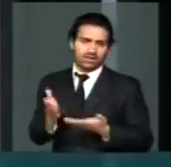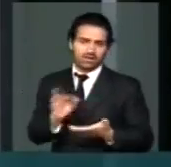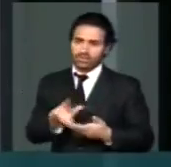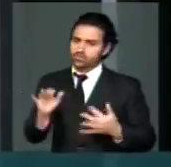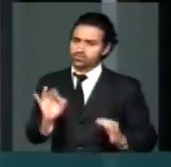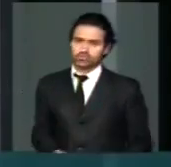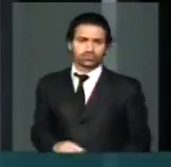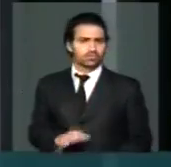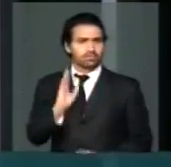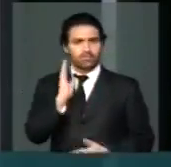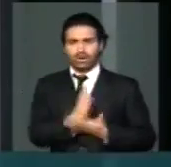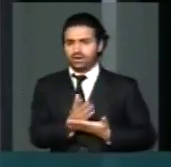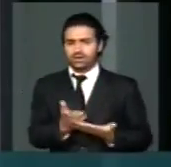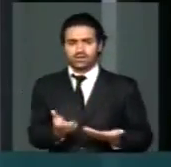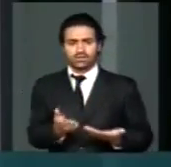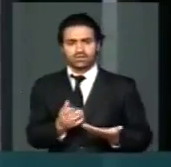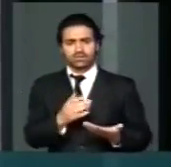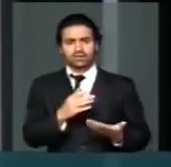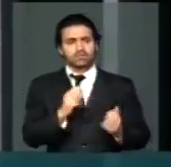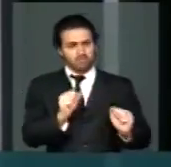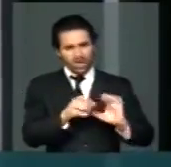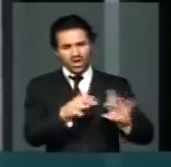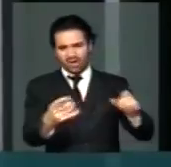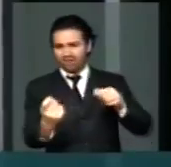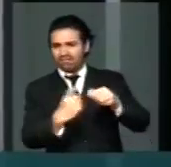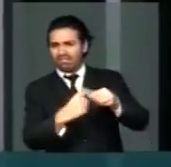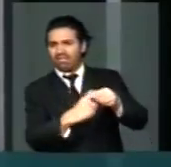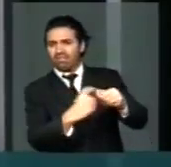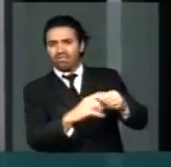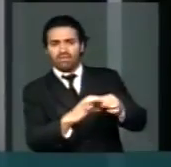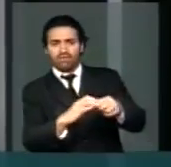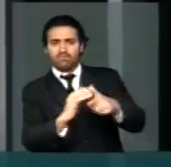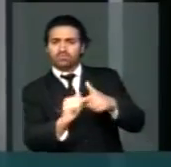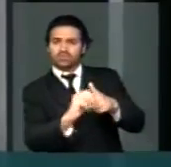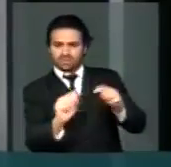justo. Fiquem aparelhando os órgãos que vocês têm comando e